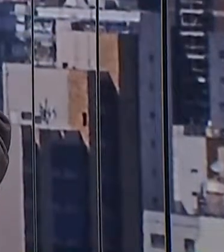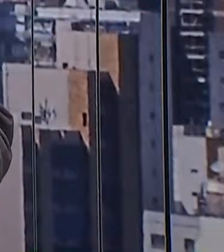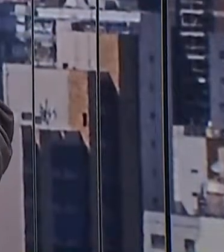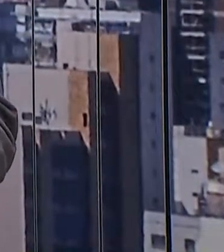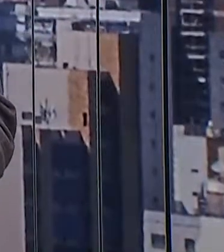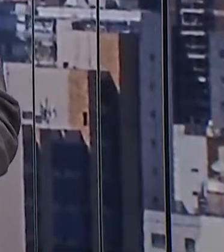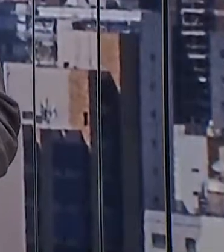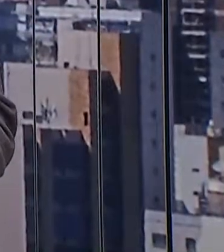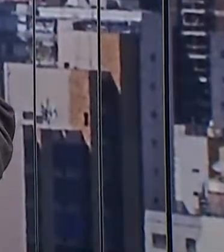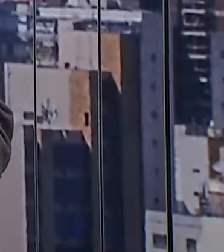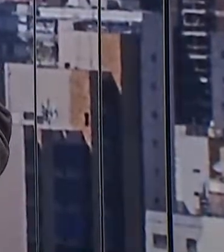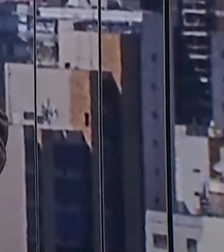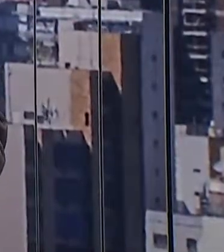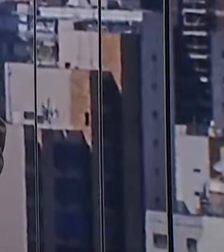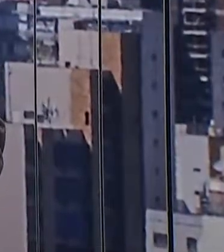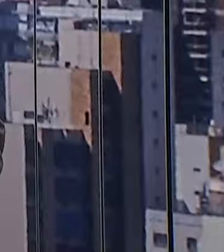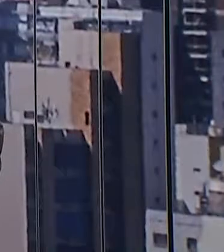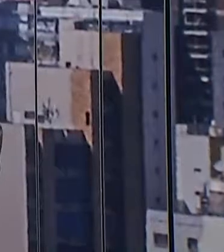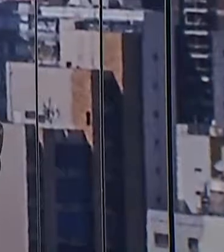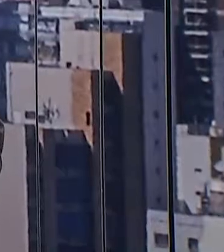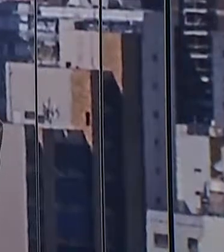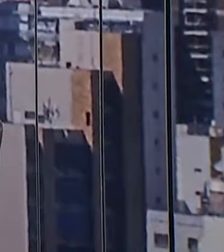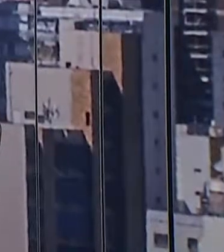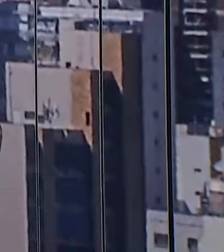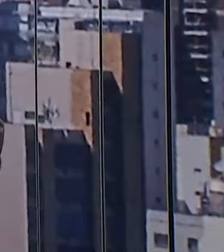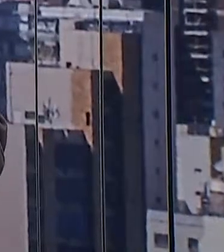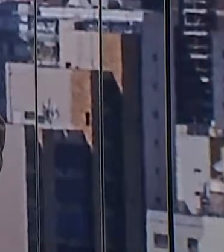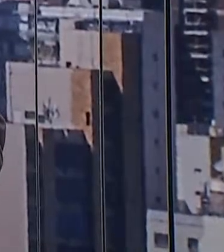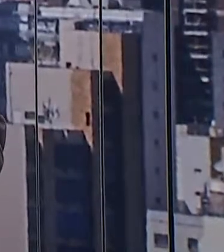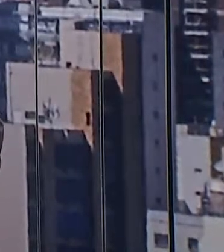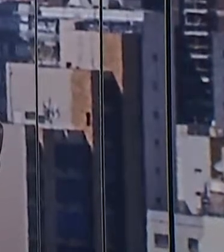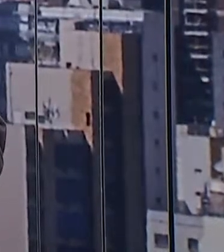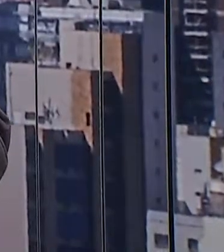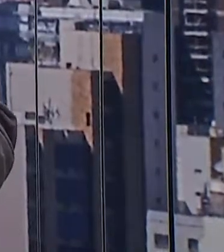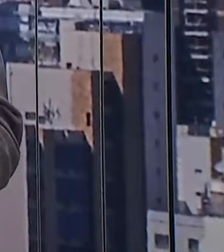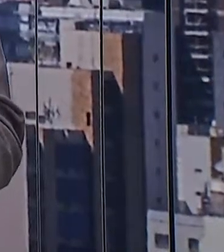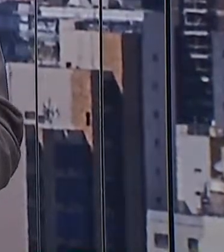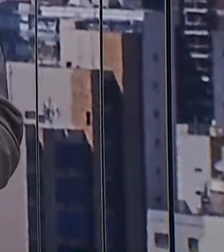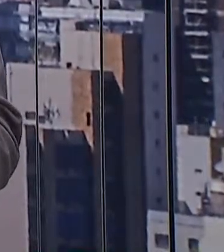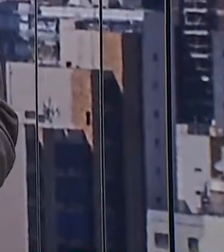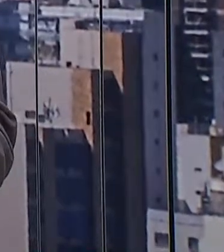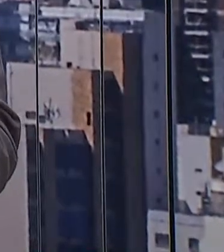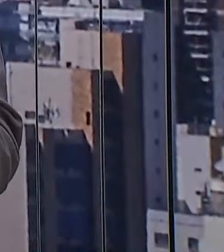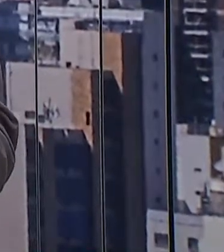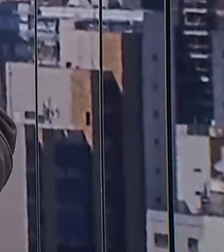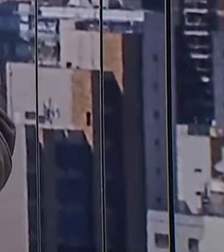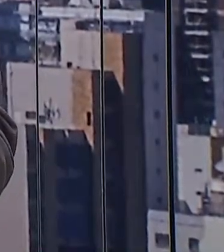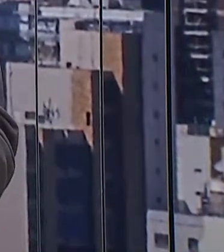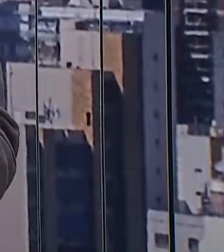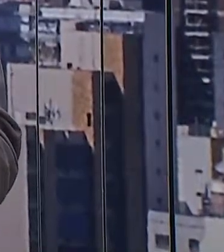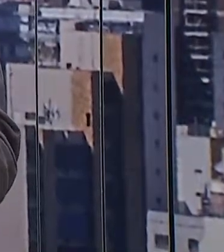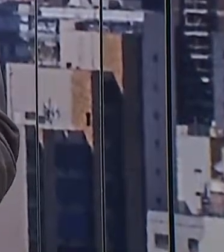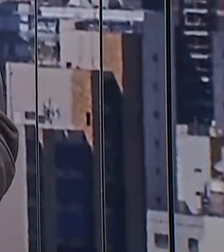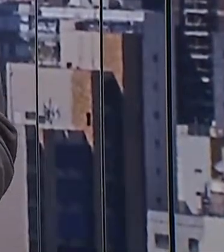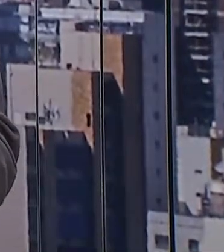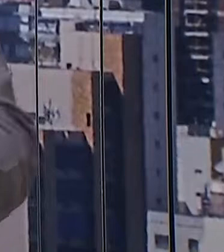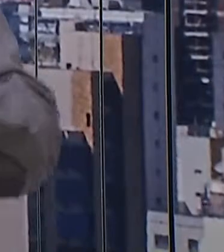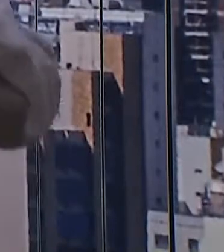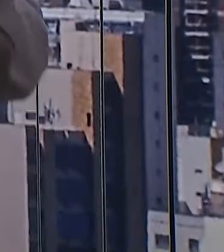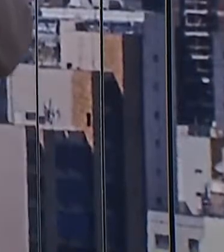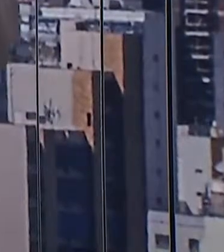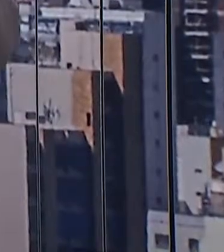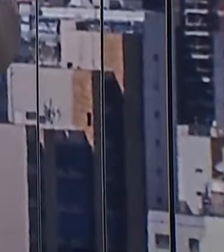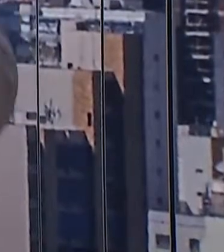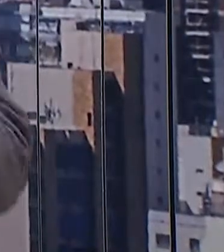Olá, boa tarde. Semana começando, segunda-feira, dia 15 de julho de 2019. Está no ar o Jornal Câmara